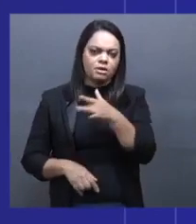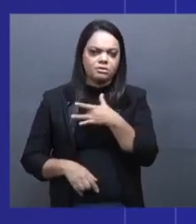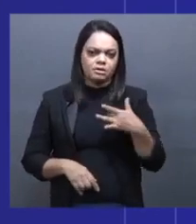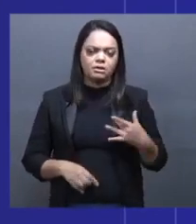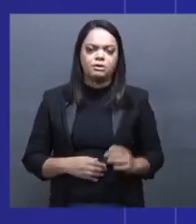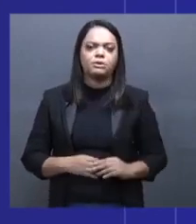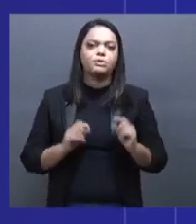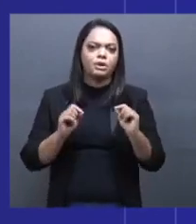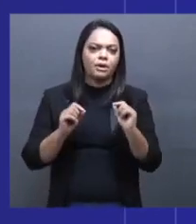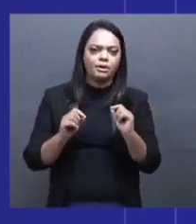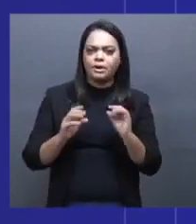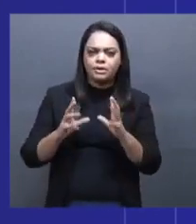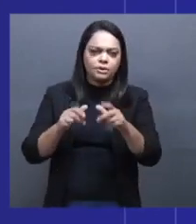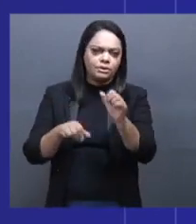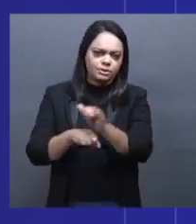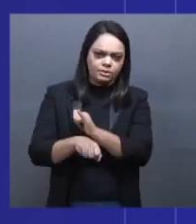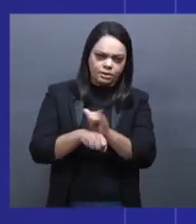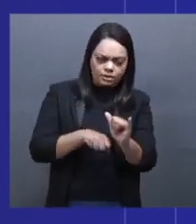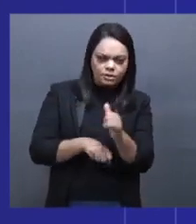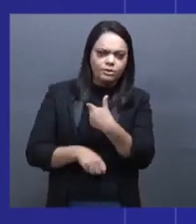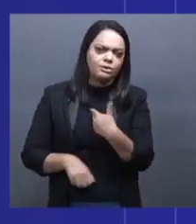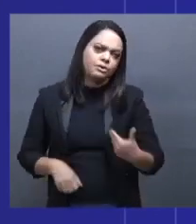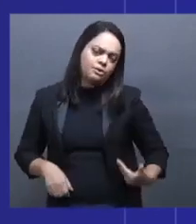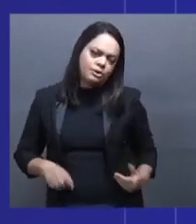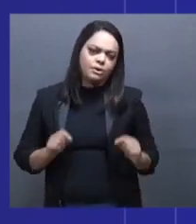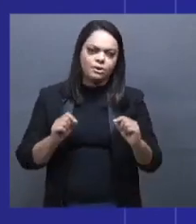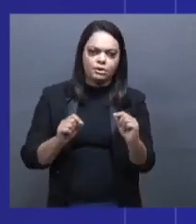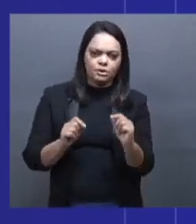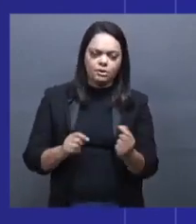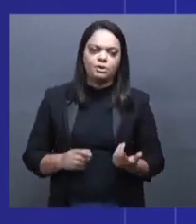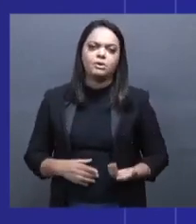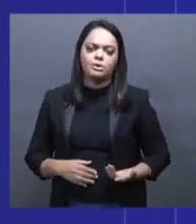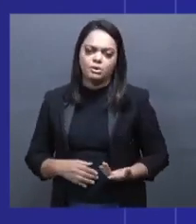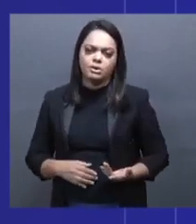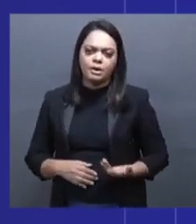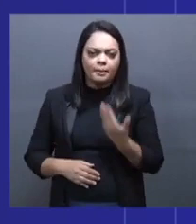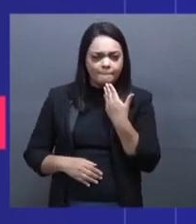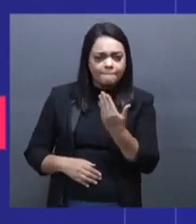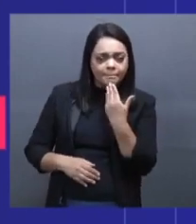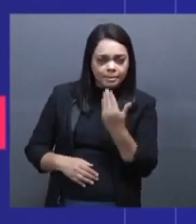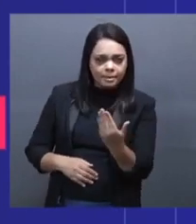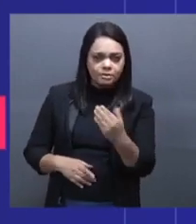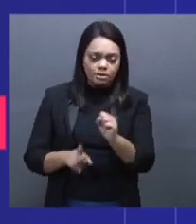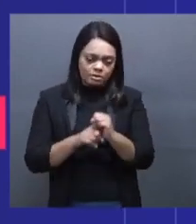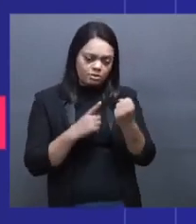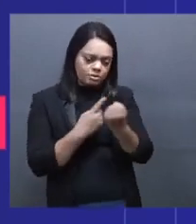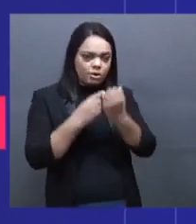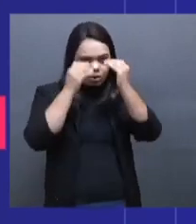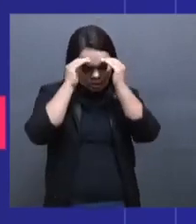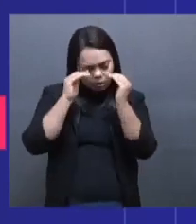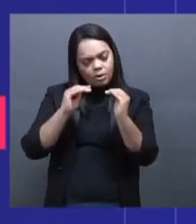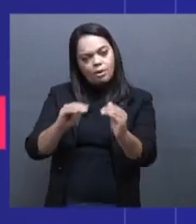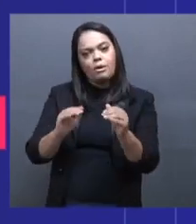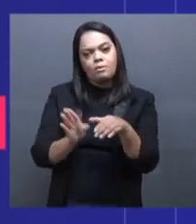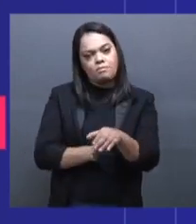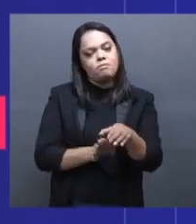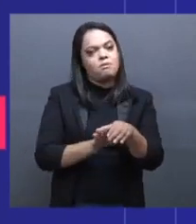Então, toda a estratégia do governo de pedido à sociedade para que siga